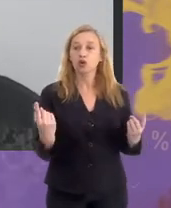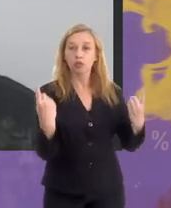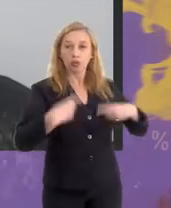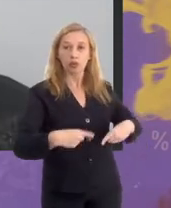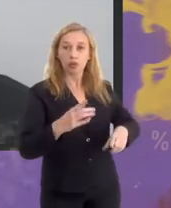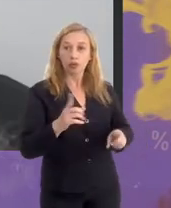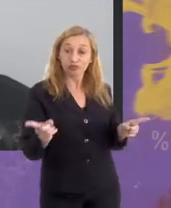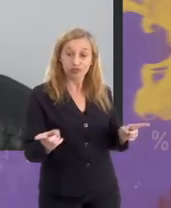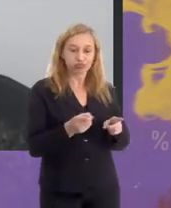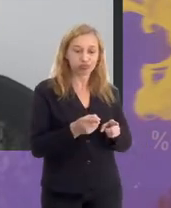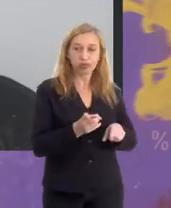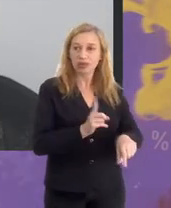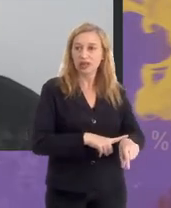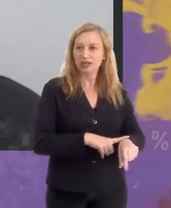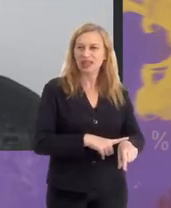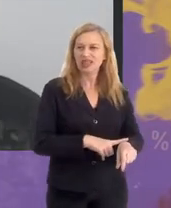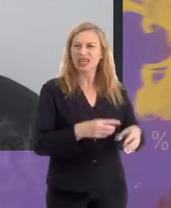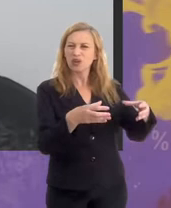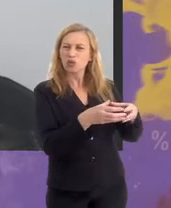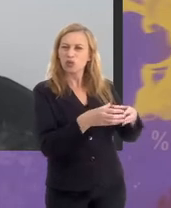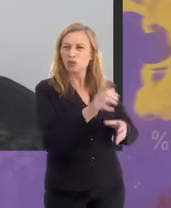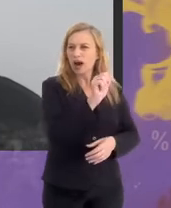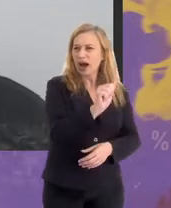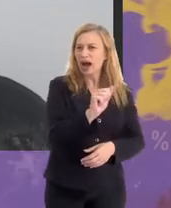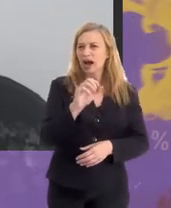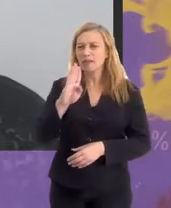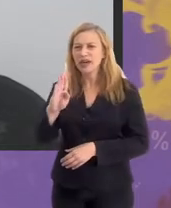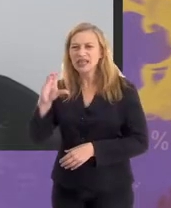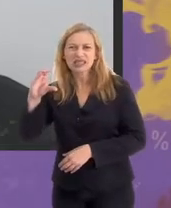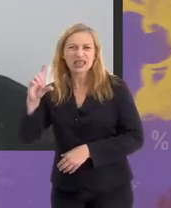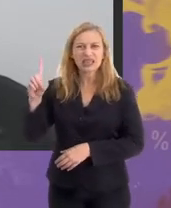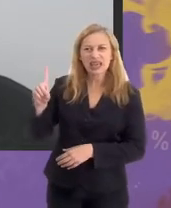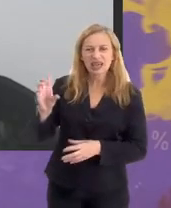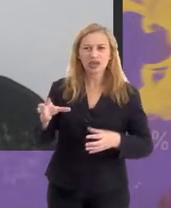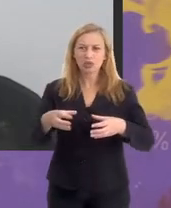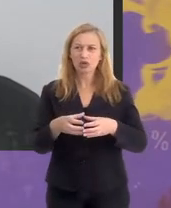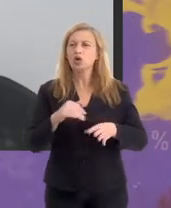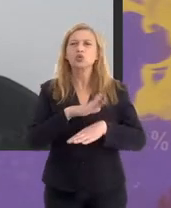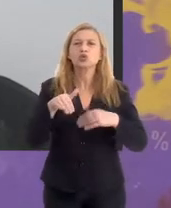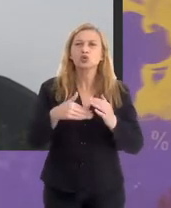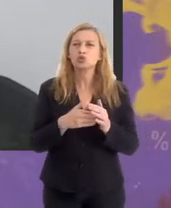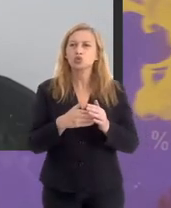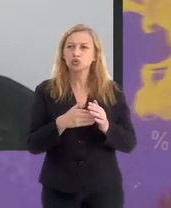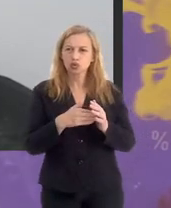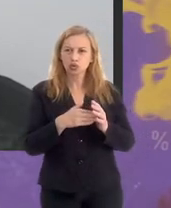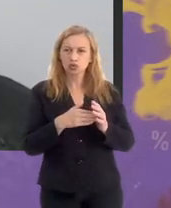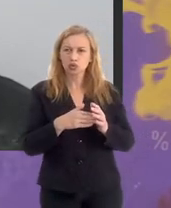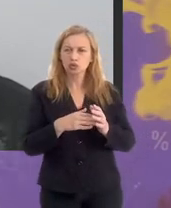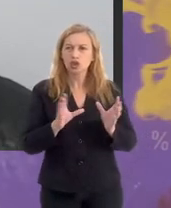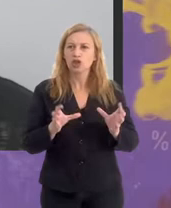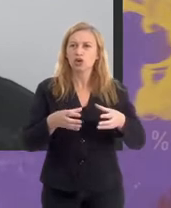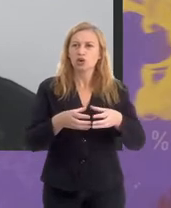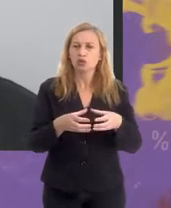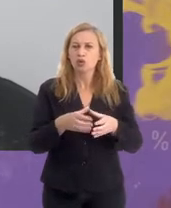campeonato vai ser mais curtos a gente trata da série A na série também a mesma situação Série 6 série de tudo em